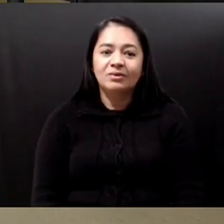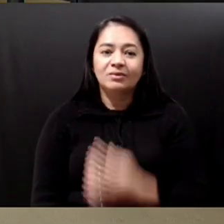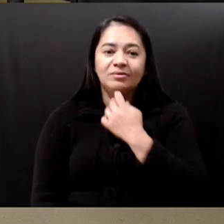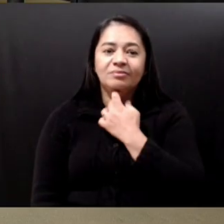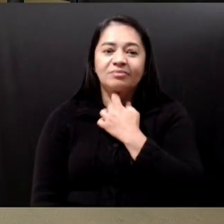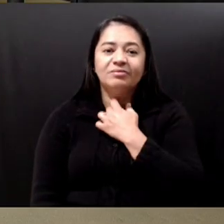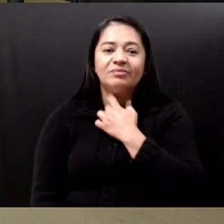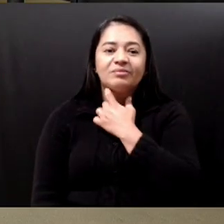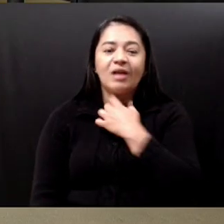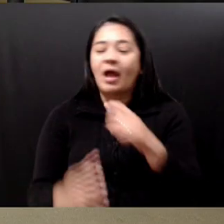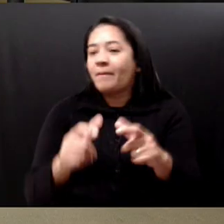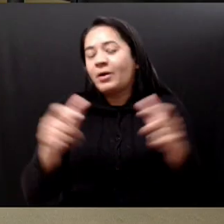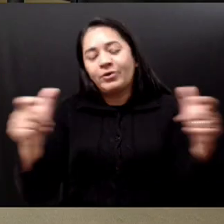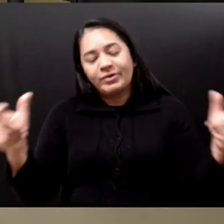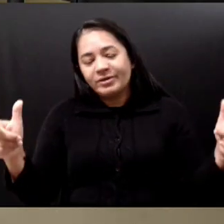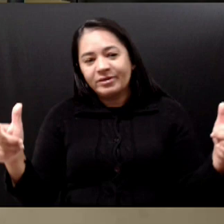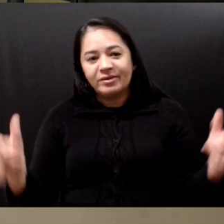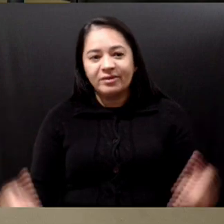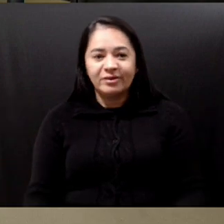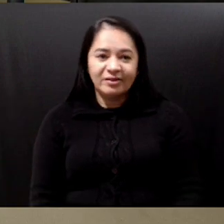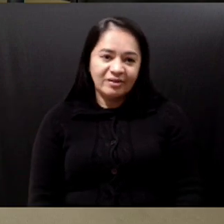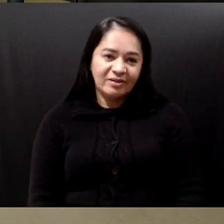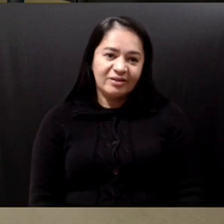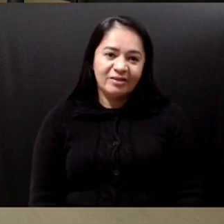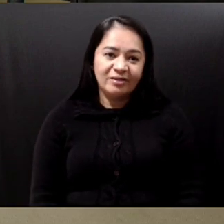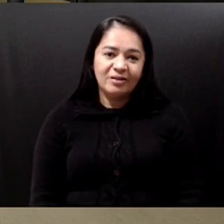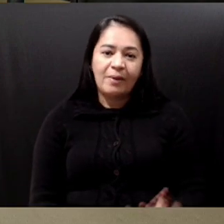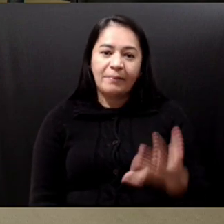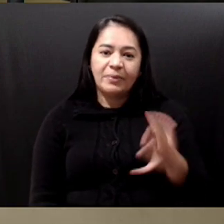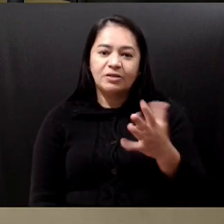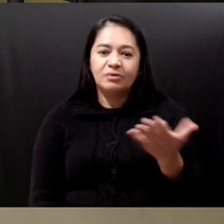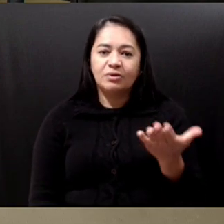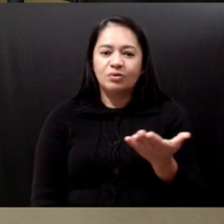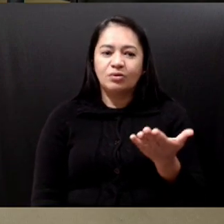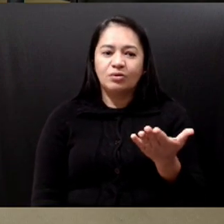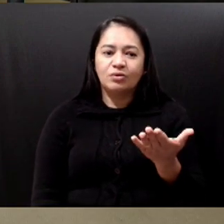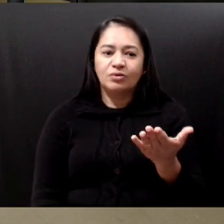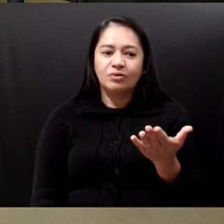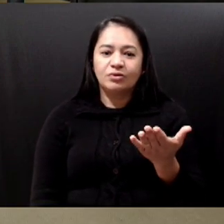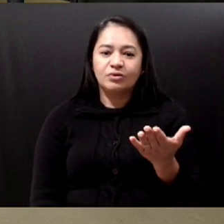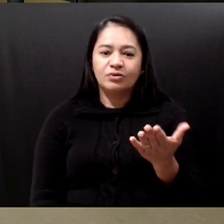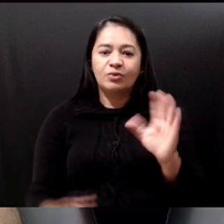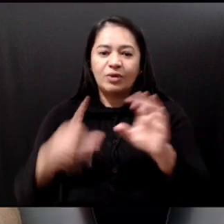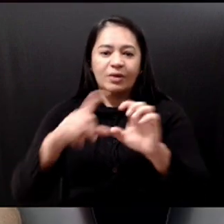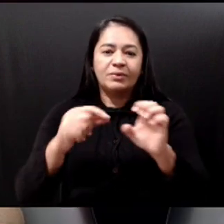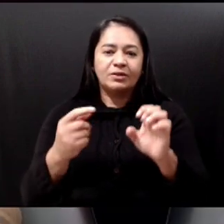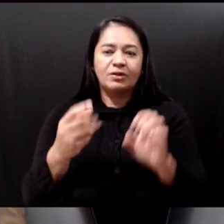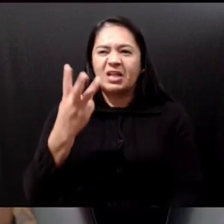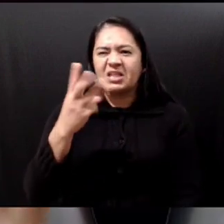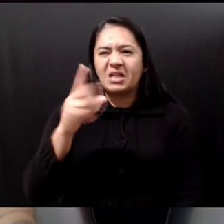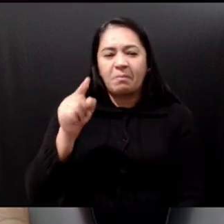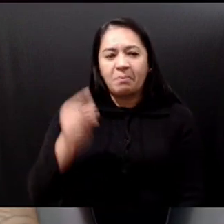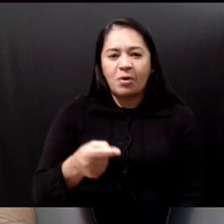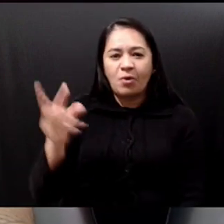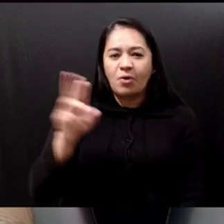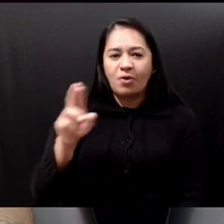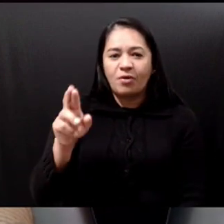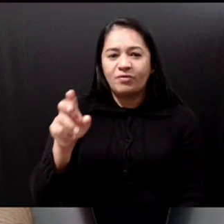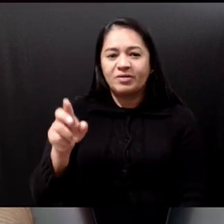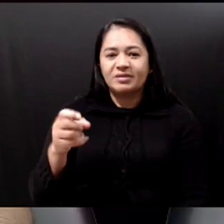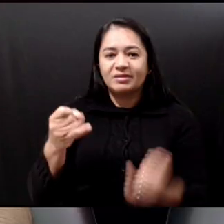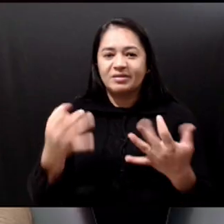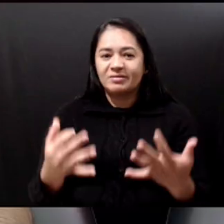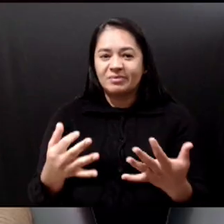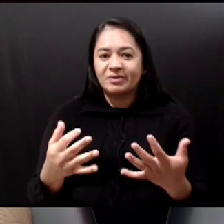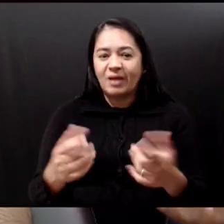maioria. O salário médio de um empreendedor hoje é R$ 3.000 É no isso, Brasil. Uhum. Ou seja, você está falando com a grande maioria, é